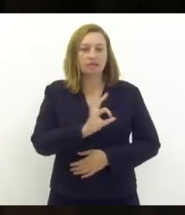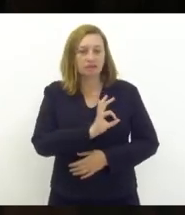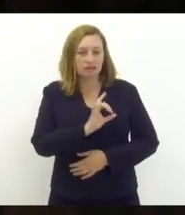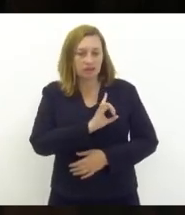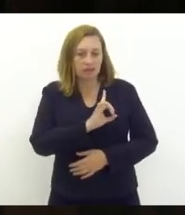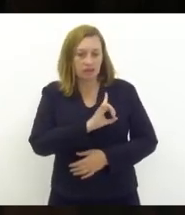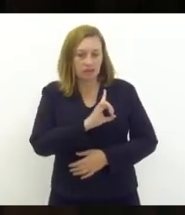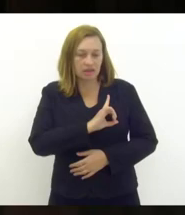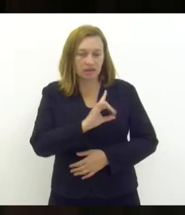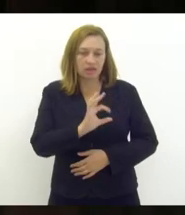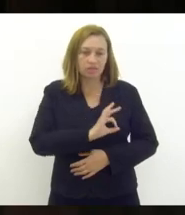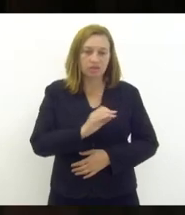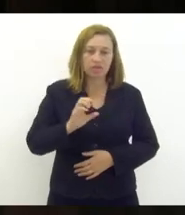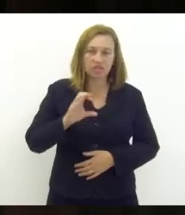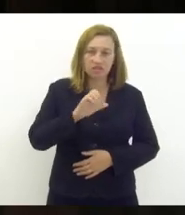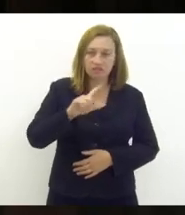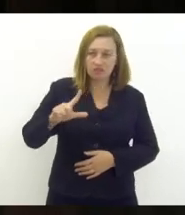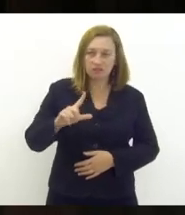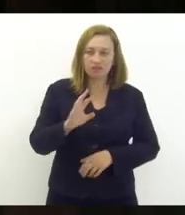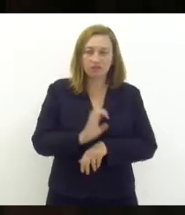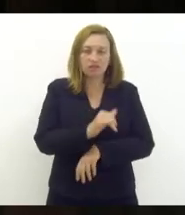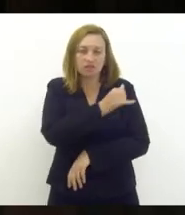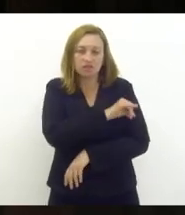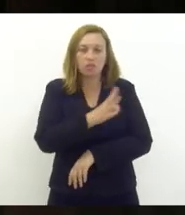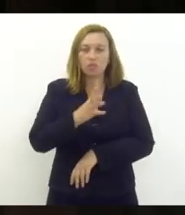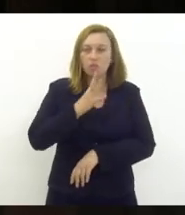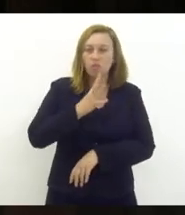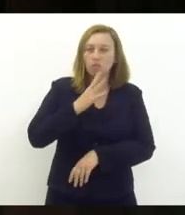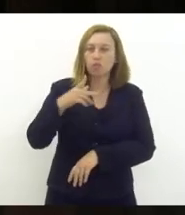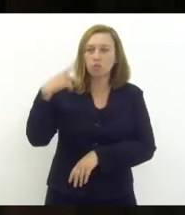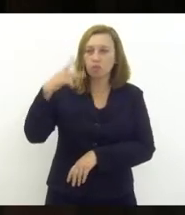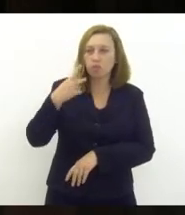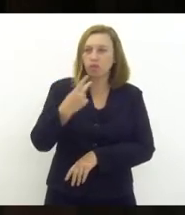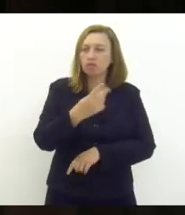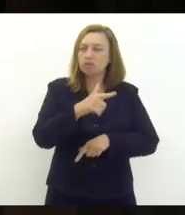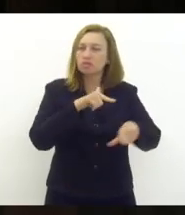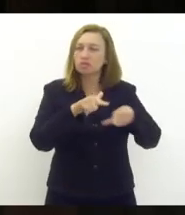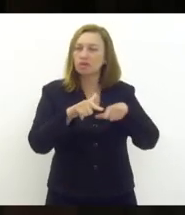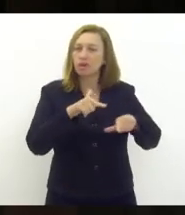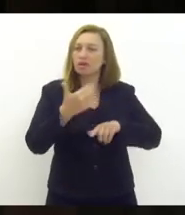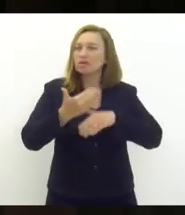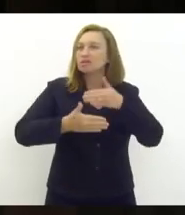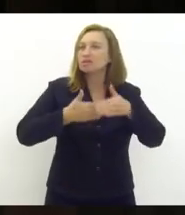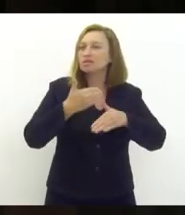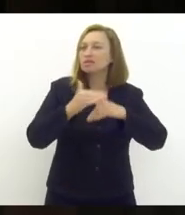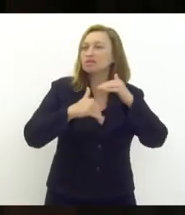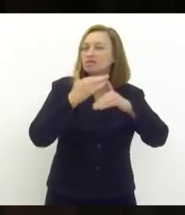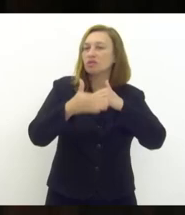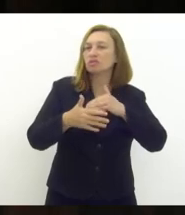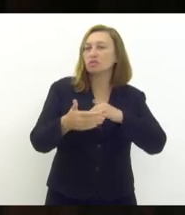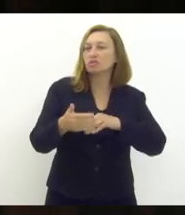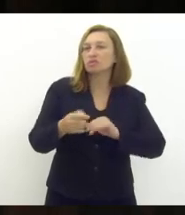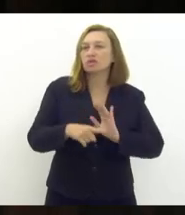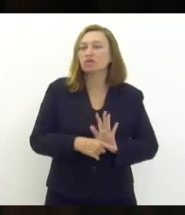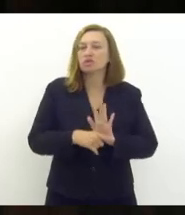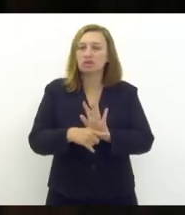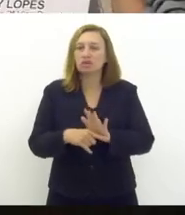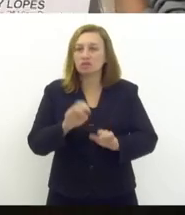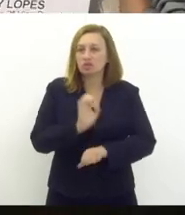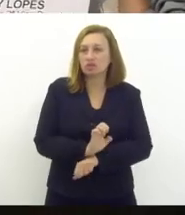Janeiro um reconhecimento do Parlamento Fluminense ao trabalho desenvolvido em pró do nosso